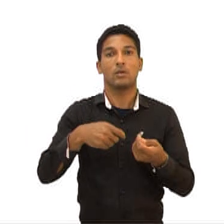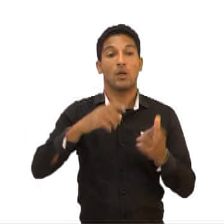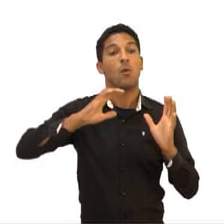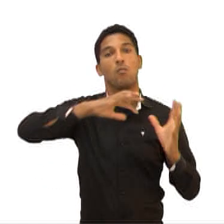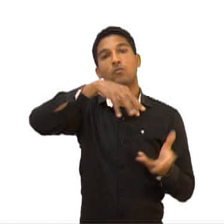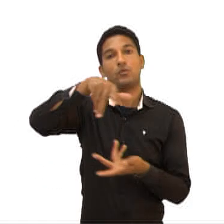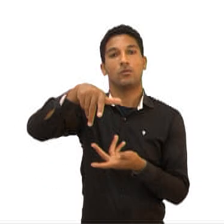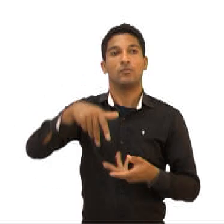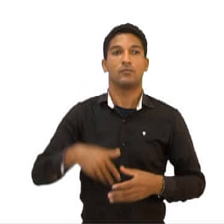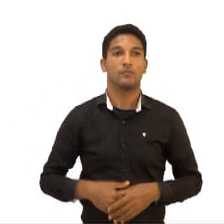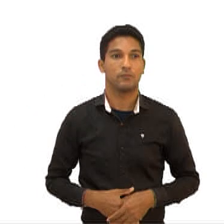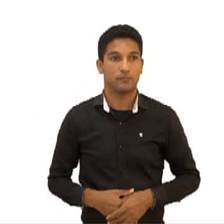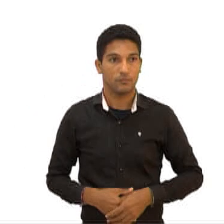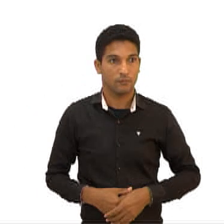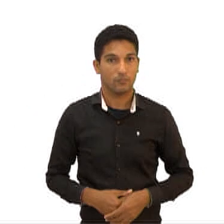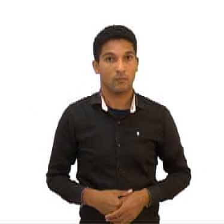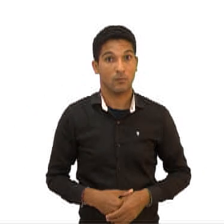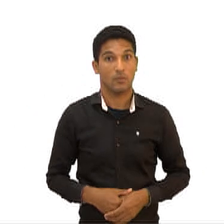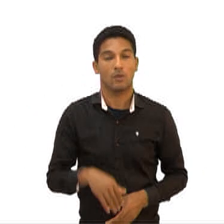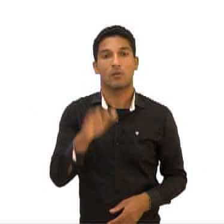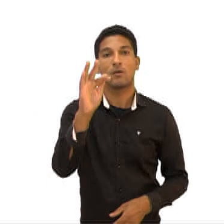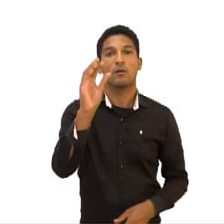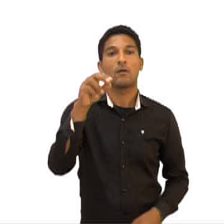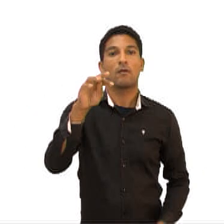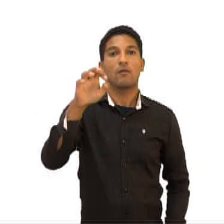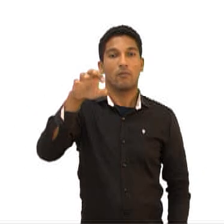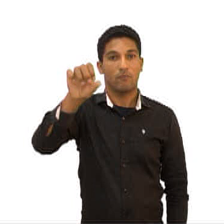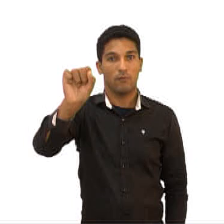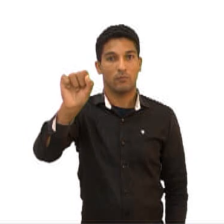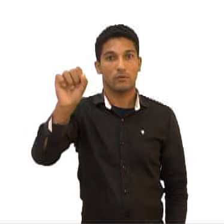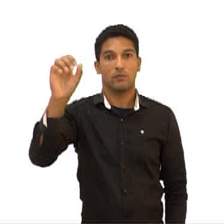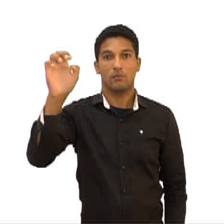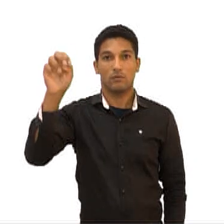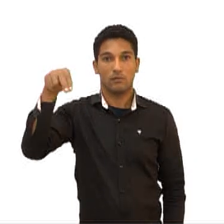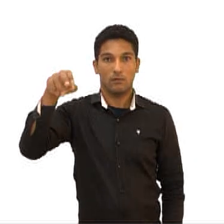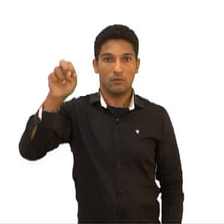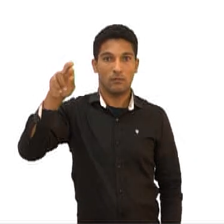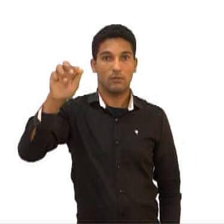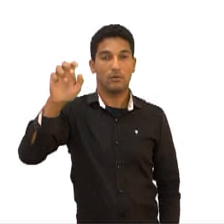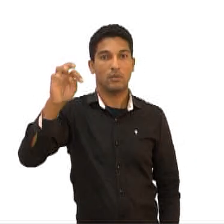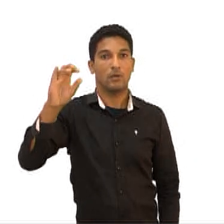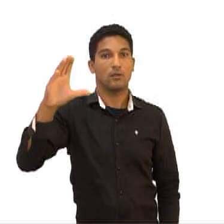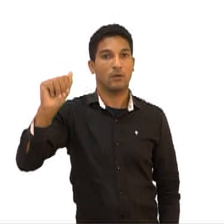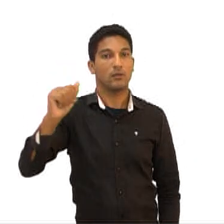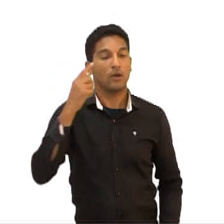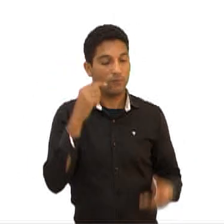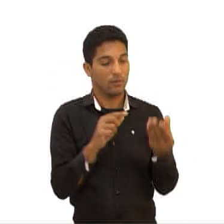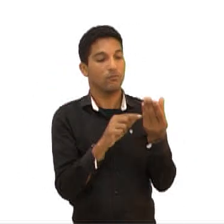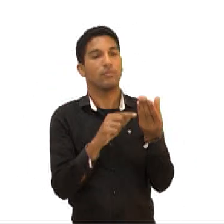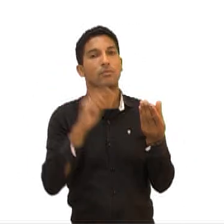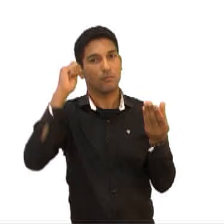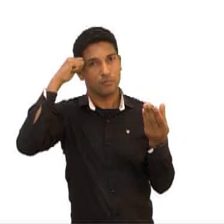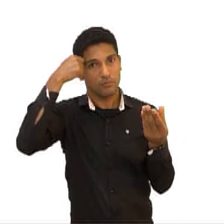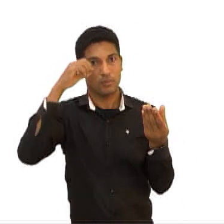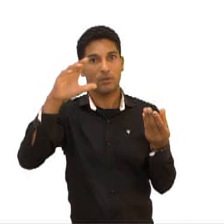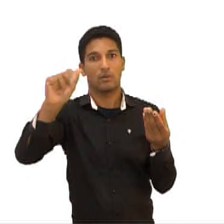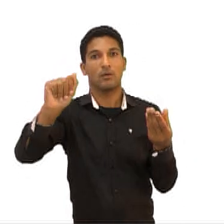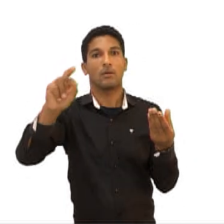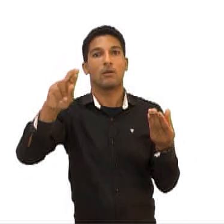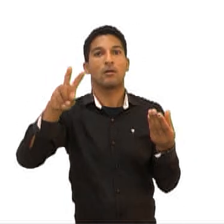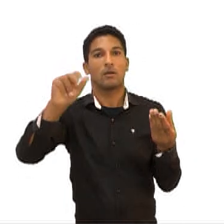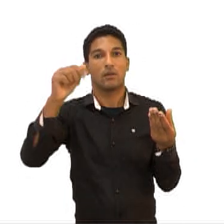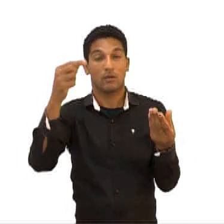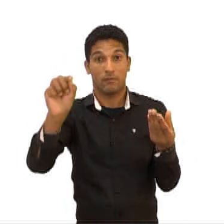As fontes energéticas, né, que também são resultado desse extrativismo mineral. O carvão mineral, que é utilizado na siderurgia e